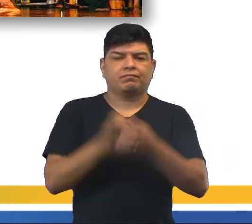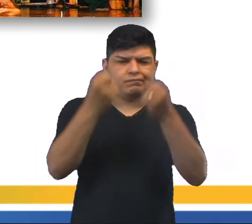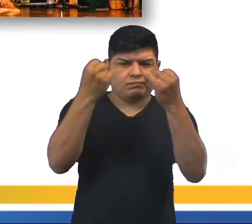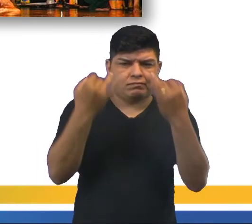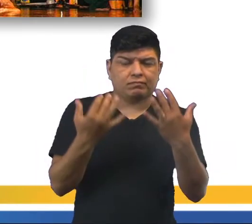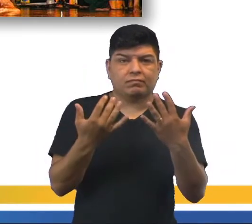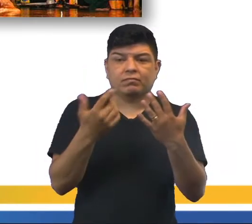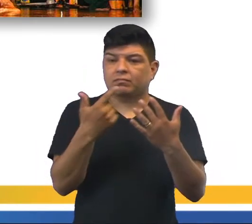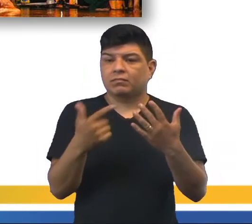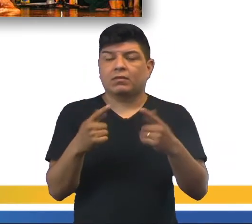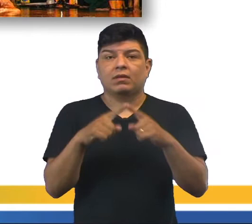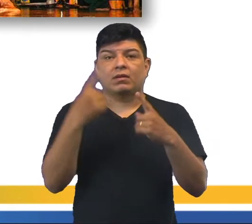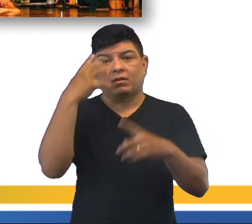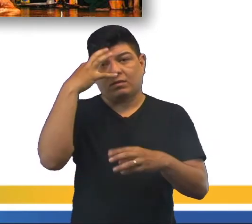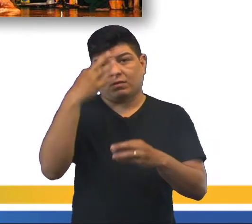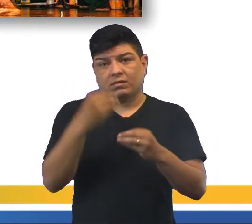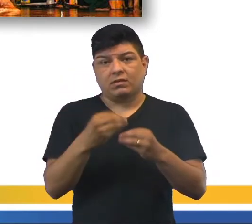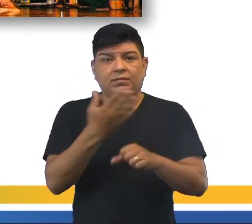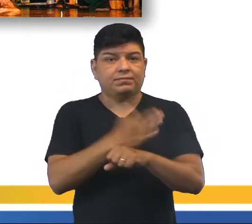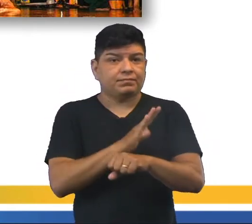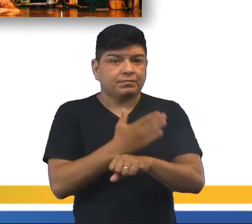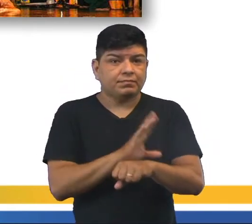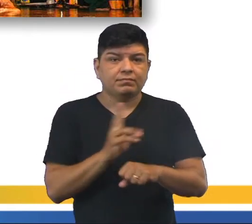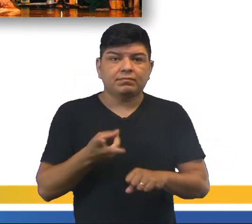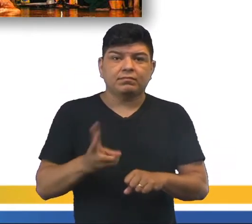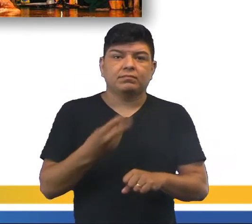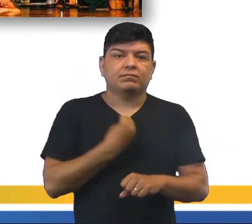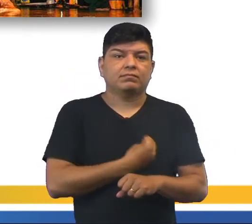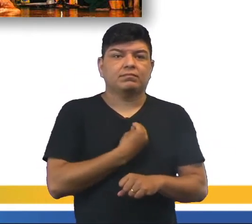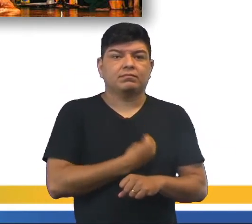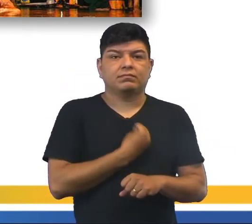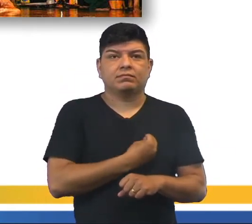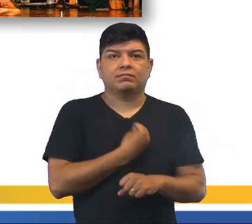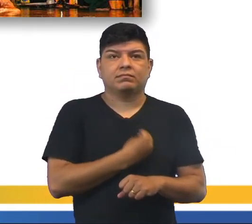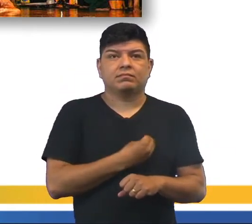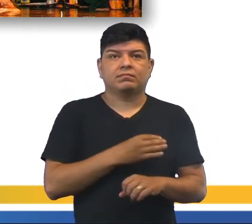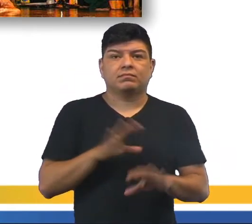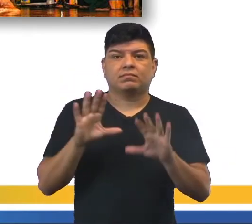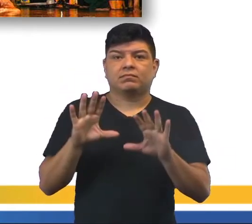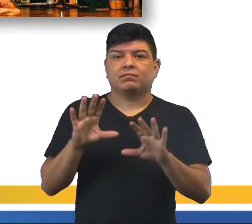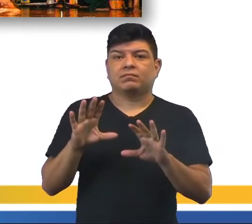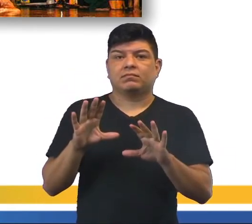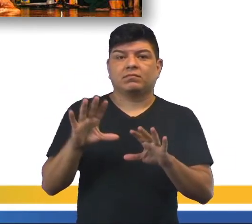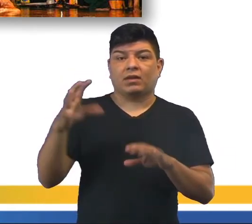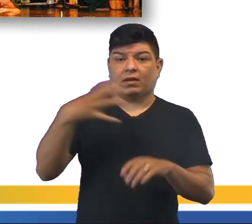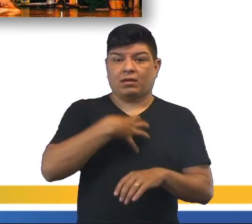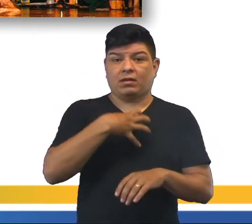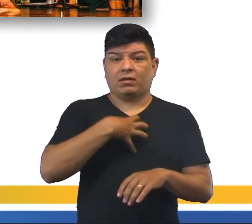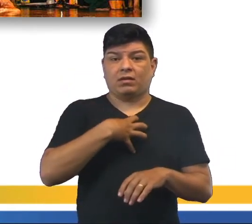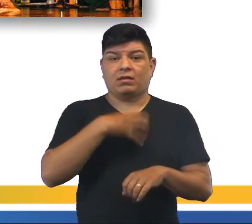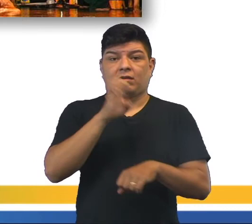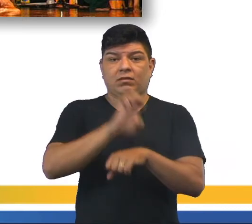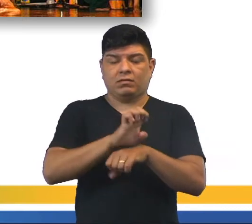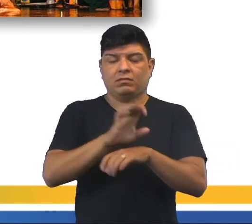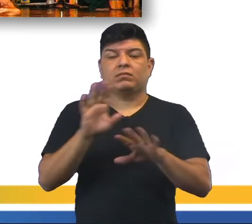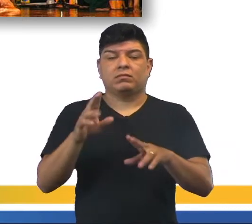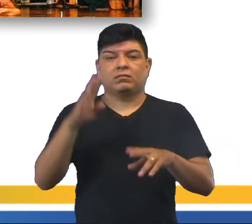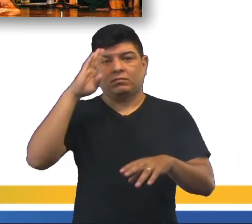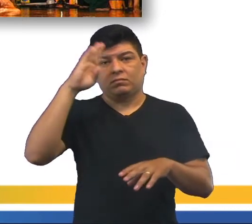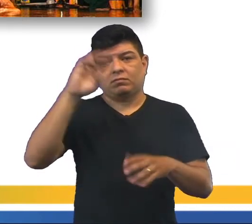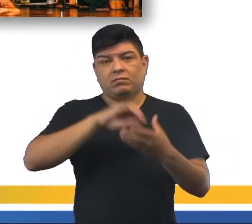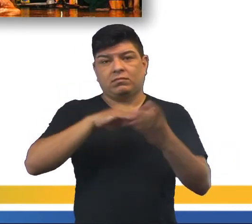definida, mas sabe-se que a sua prática se manteve viva em Santo Amaro, no estado da Bahia, e possui como